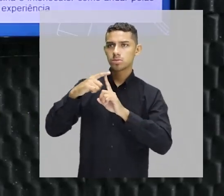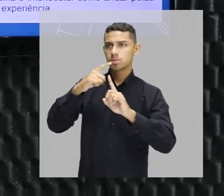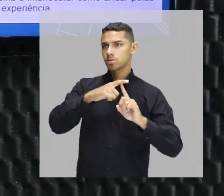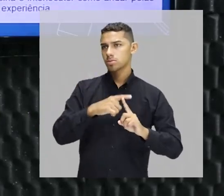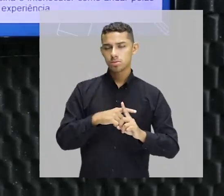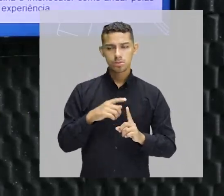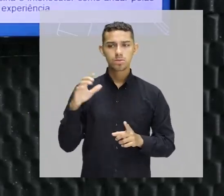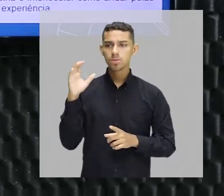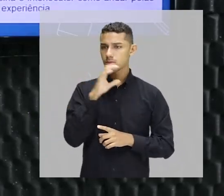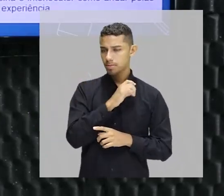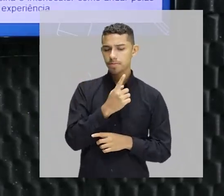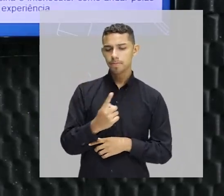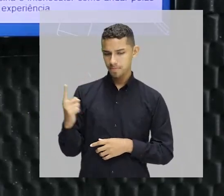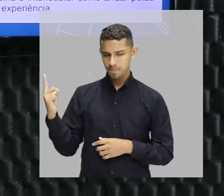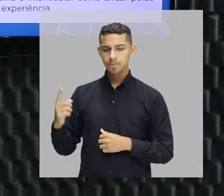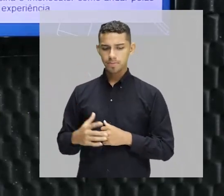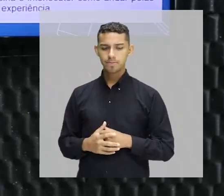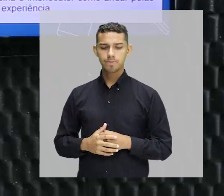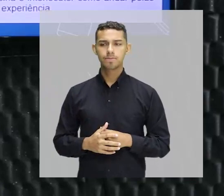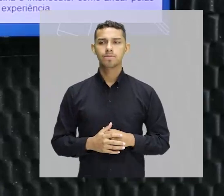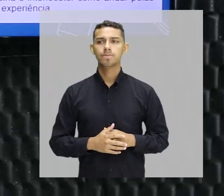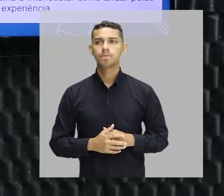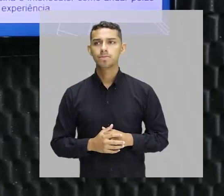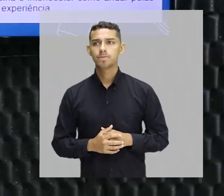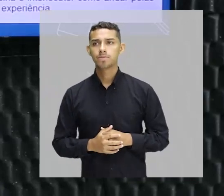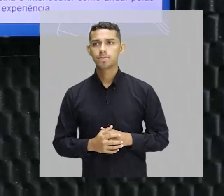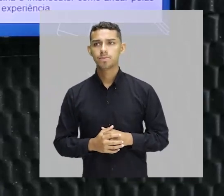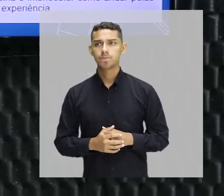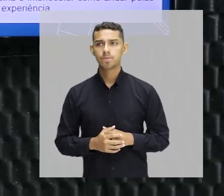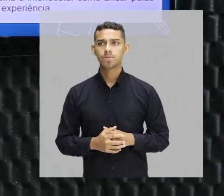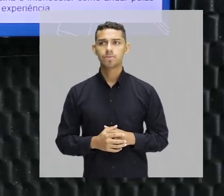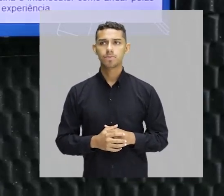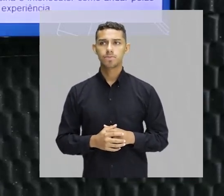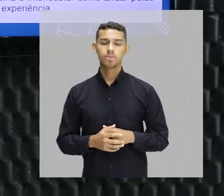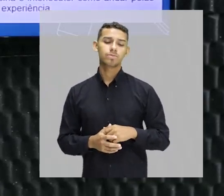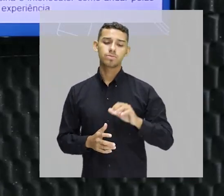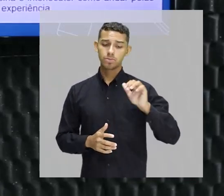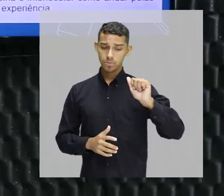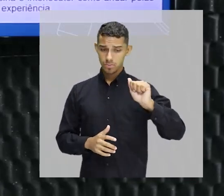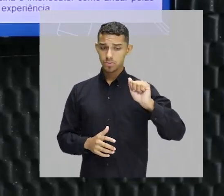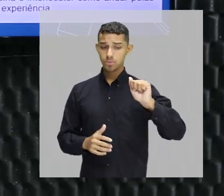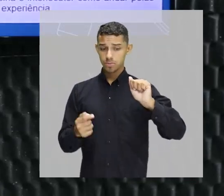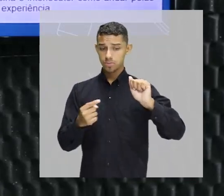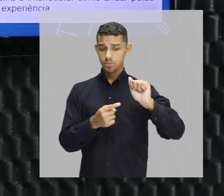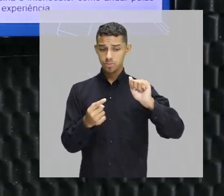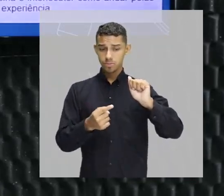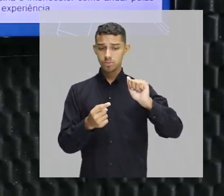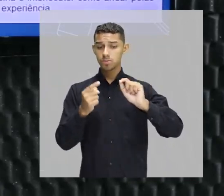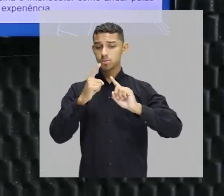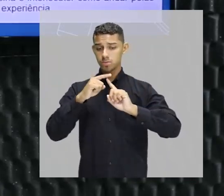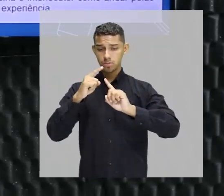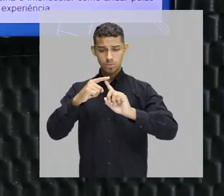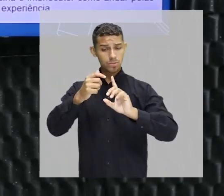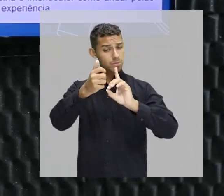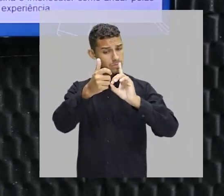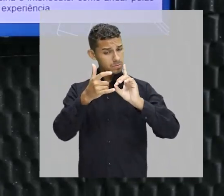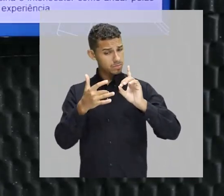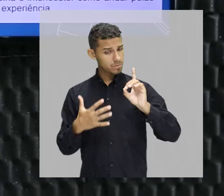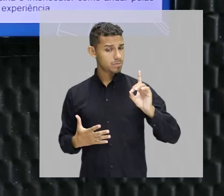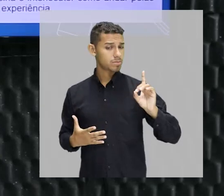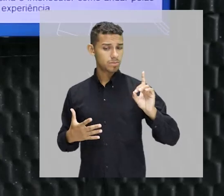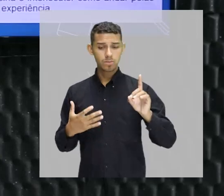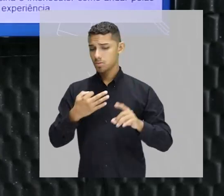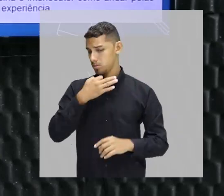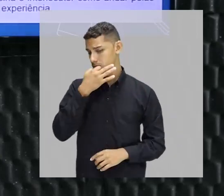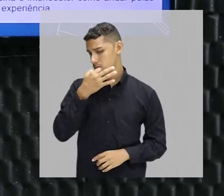foram predominantes nessa canção. Letra A, vocês acham que foi a tipologia descritiva e